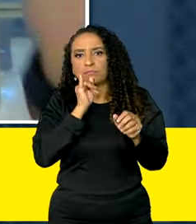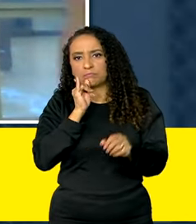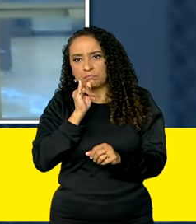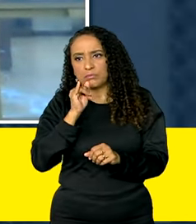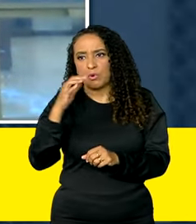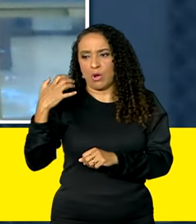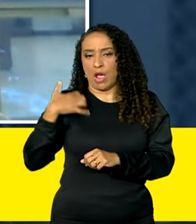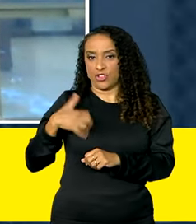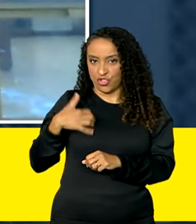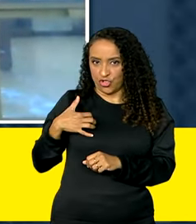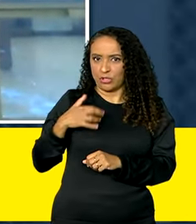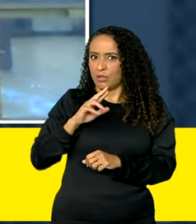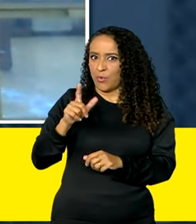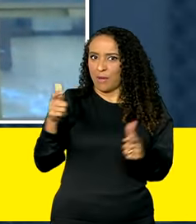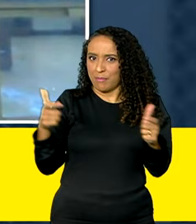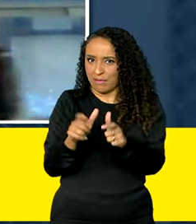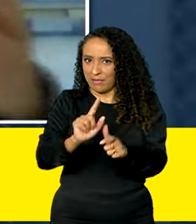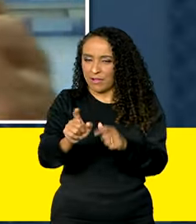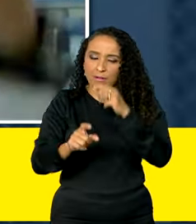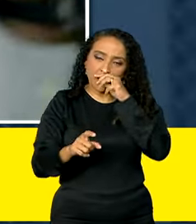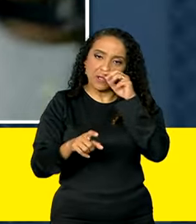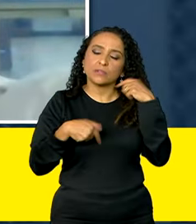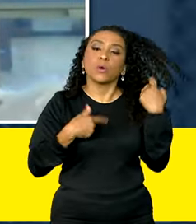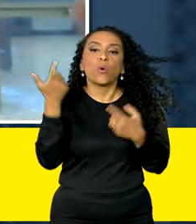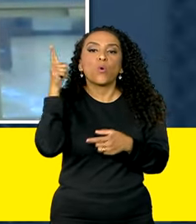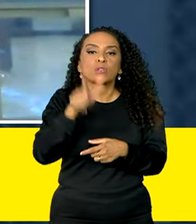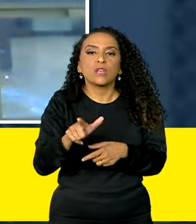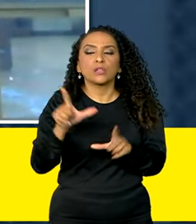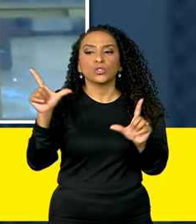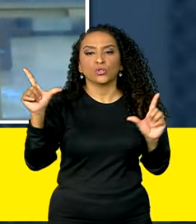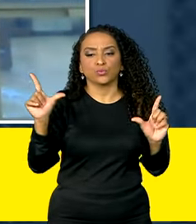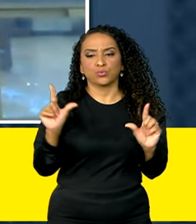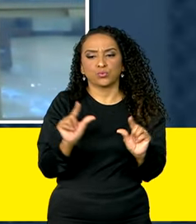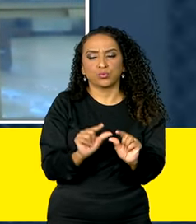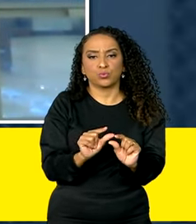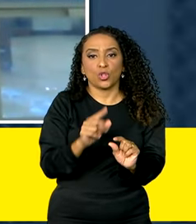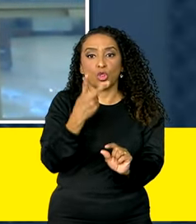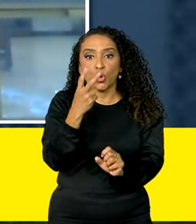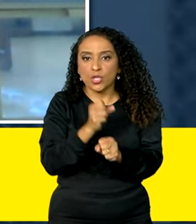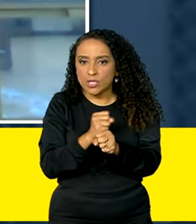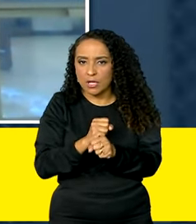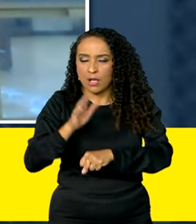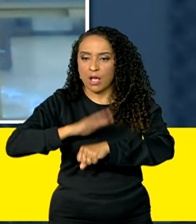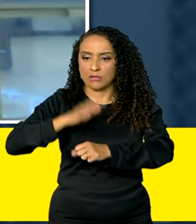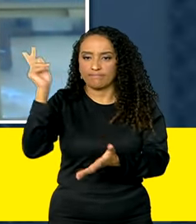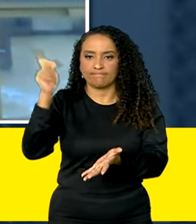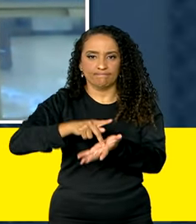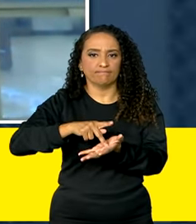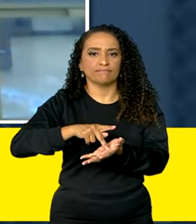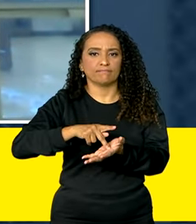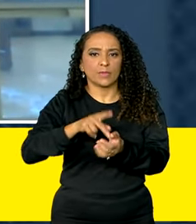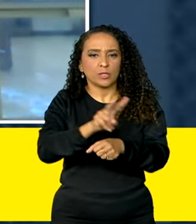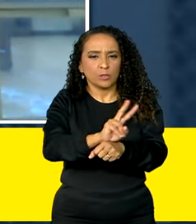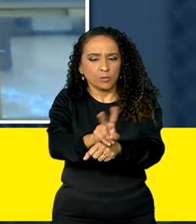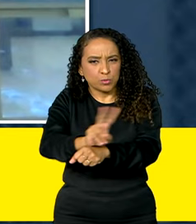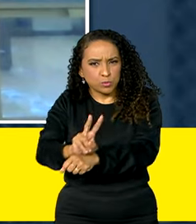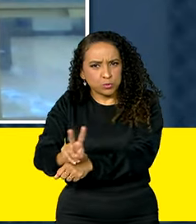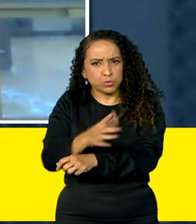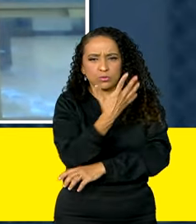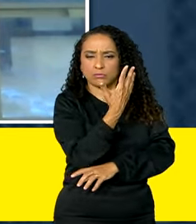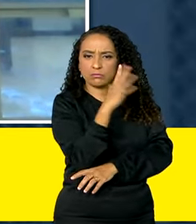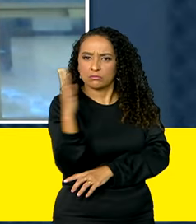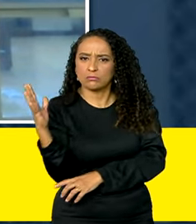que não é um país pequeno, né? A gente consegue reduzir em 2 anos de ações concretas, fiscalização